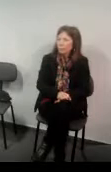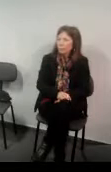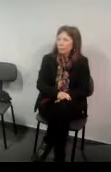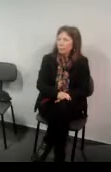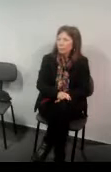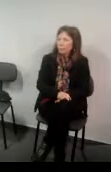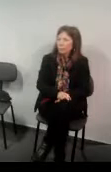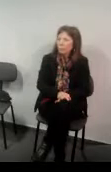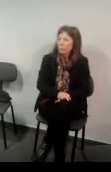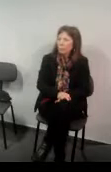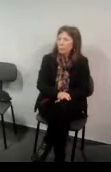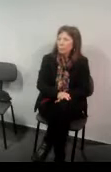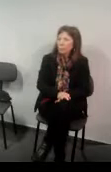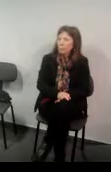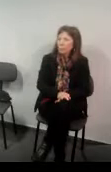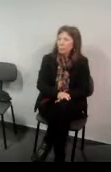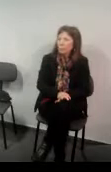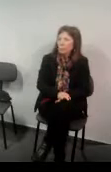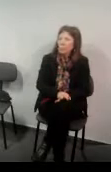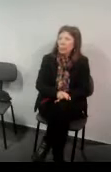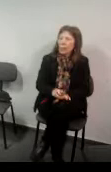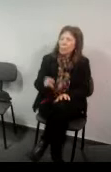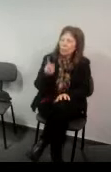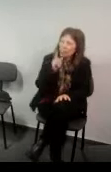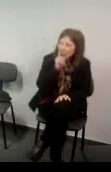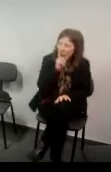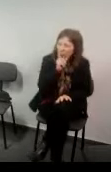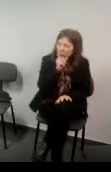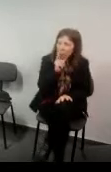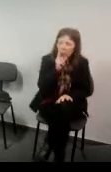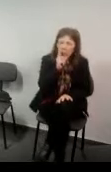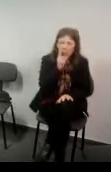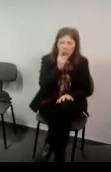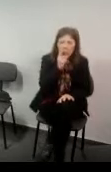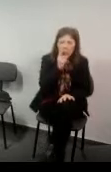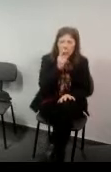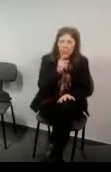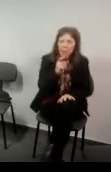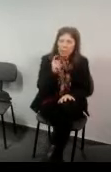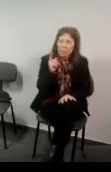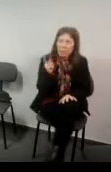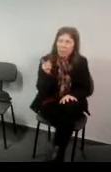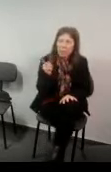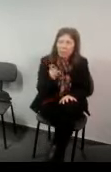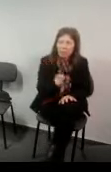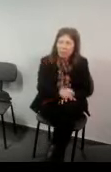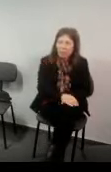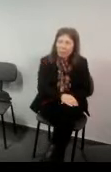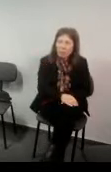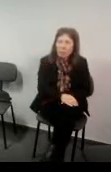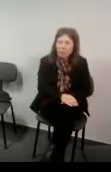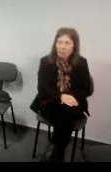acham em lugar nenhum. E aí sai no corpo assim. Por isso, e veja só, por isso... Aí a primeira coisa que eu recomendo foi o